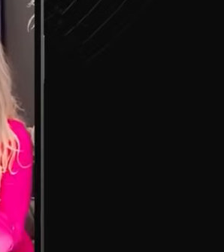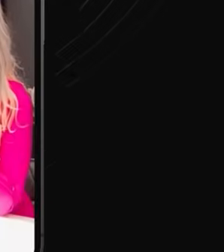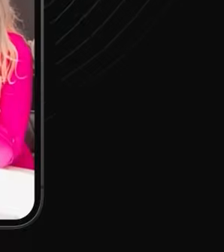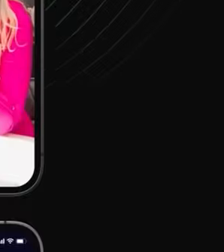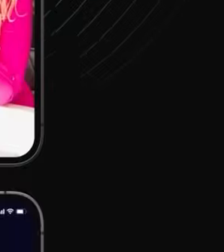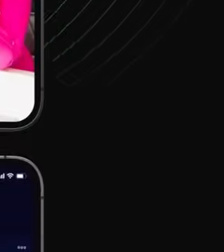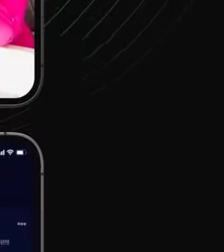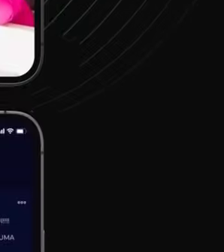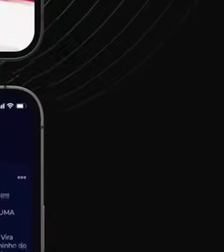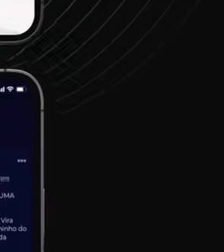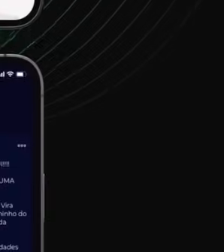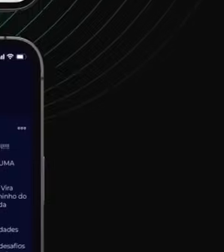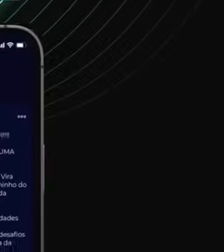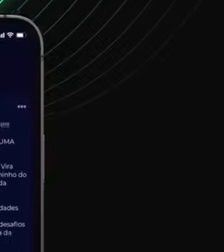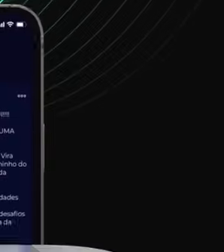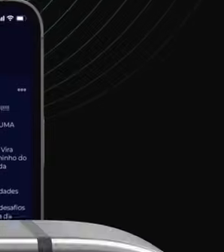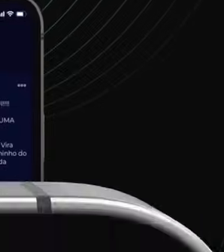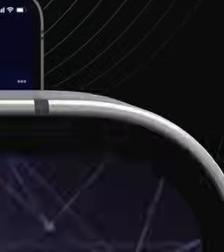Tchau. Tchau.